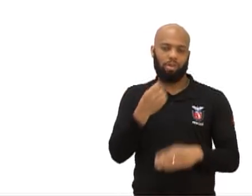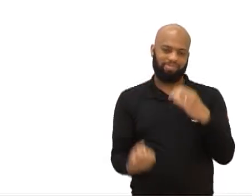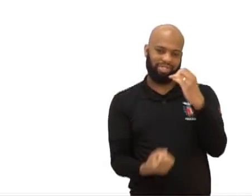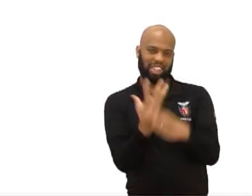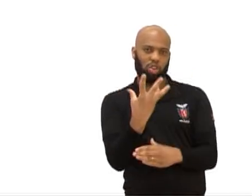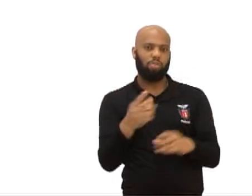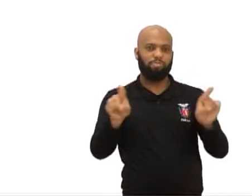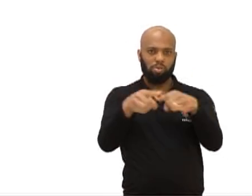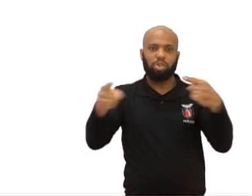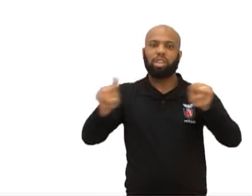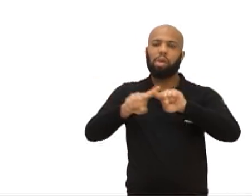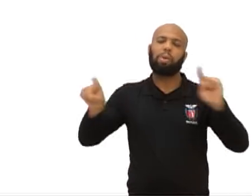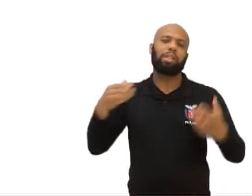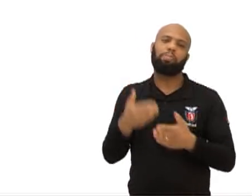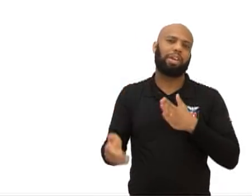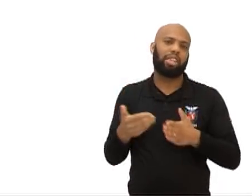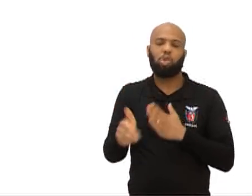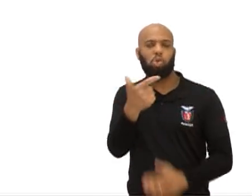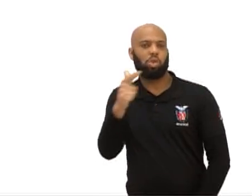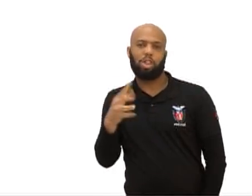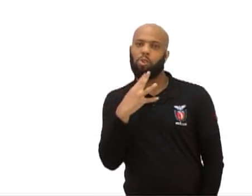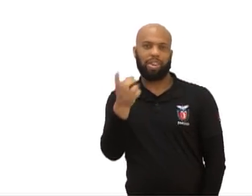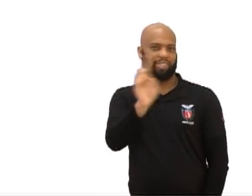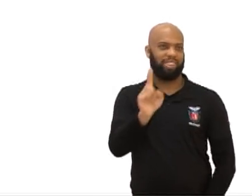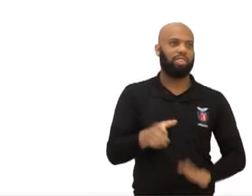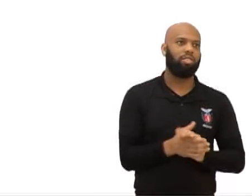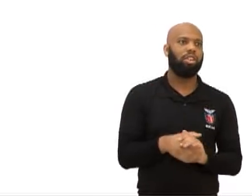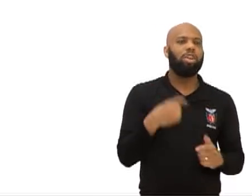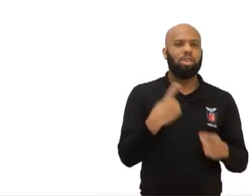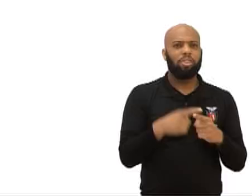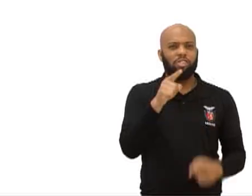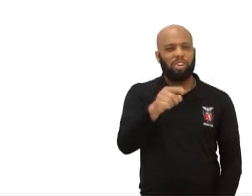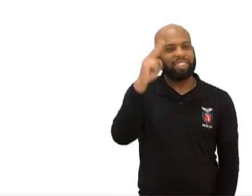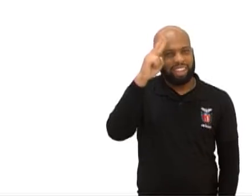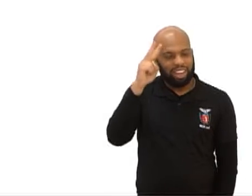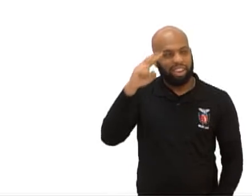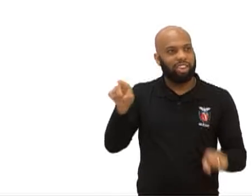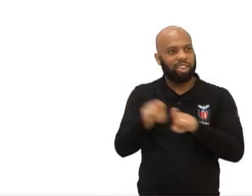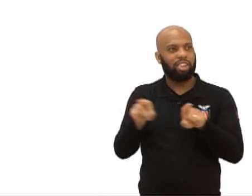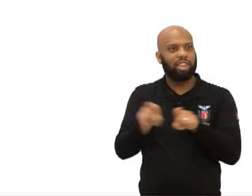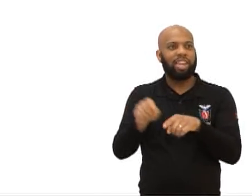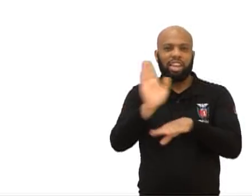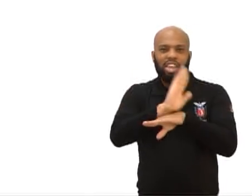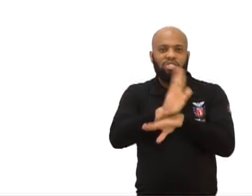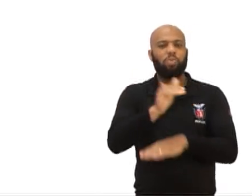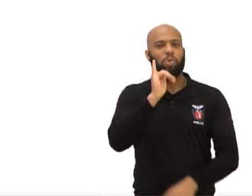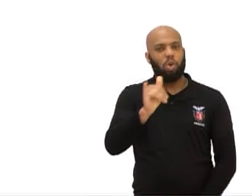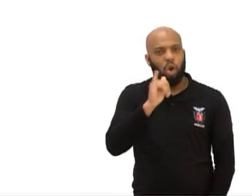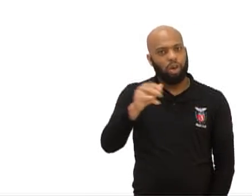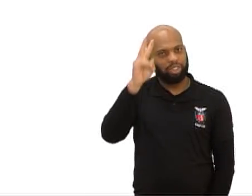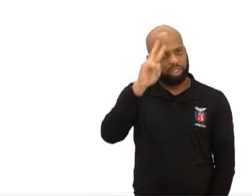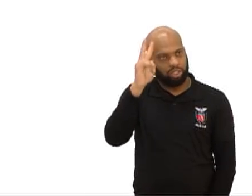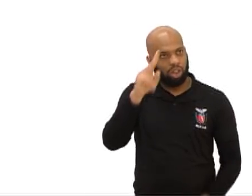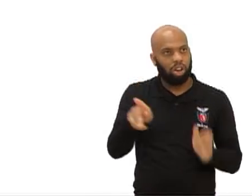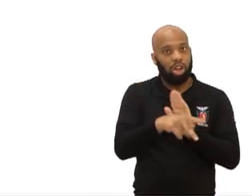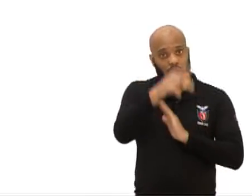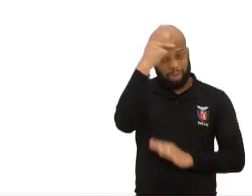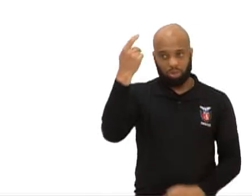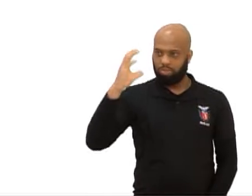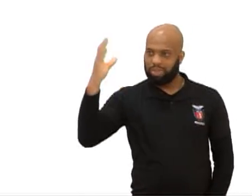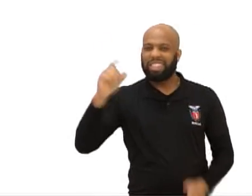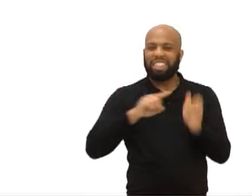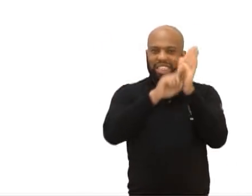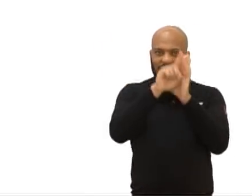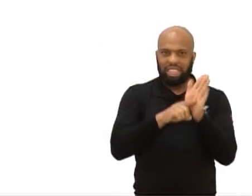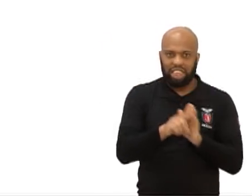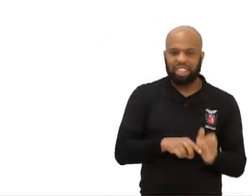trilha sonora que infelizmente nós não chegamos a conhecer. Vocês devem se lembrar que o filme conta sobre a história de cientistas que vão para a